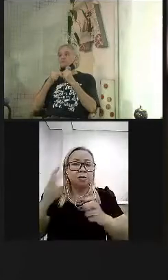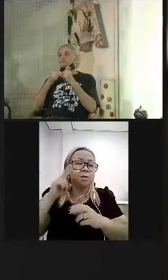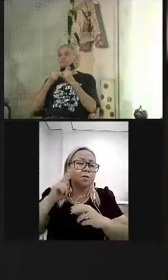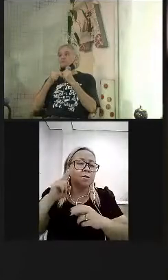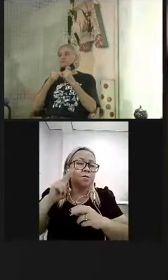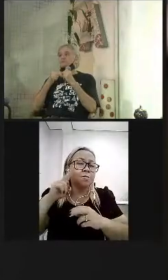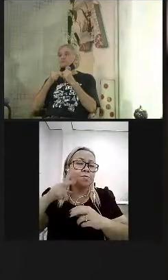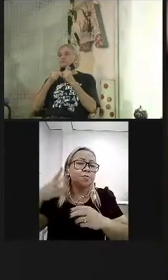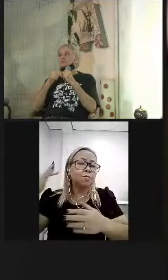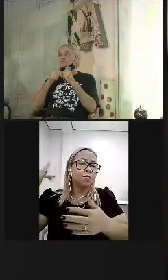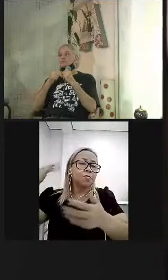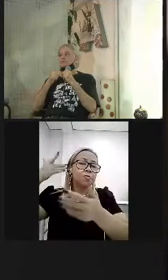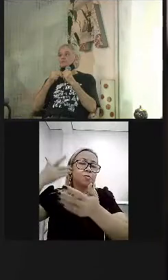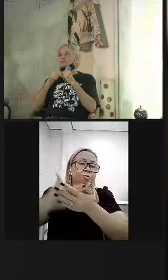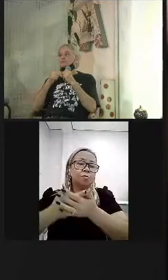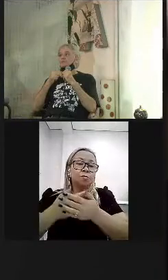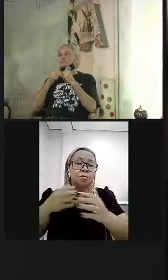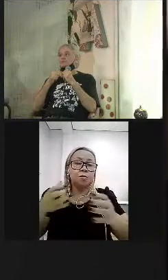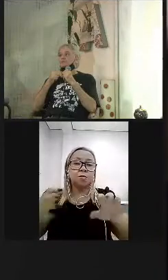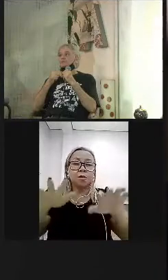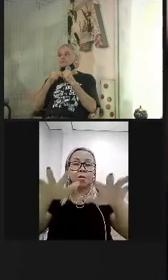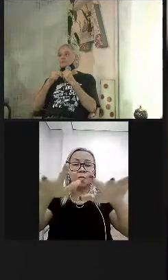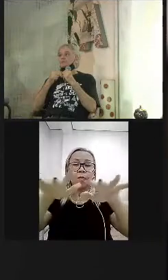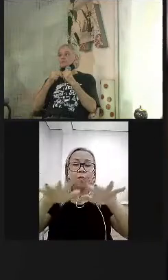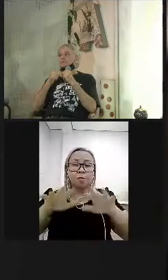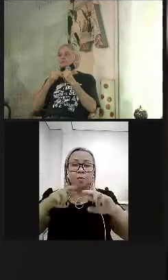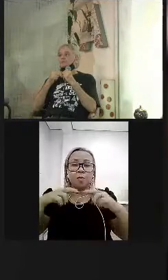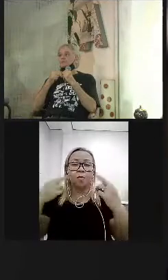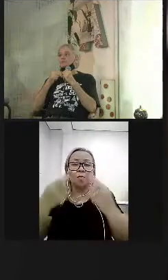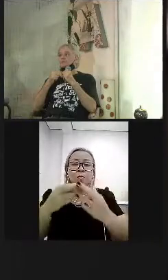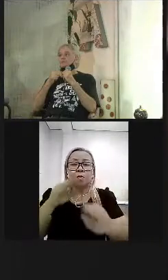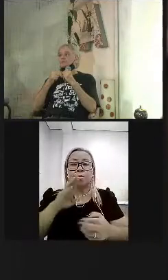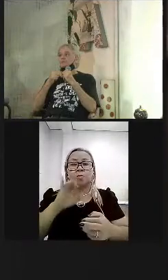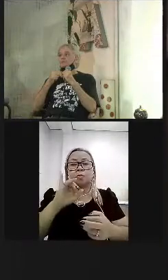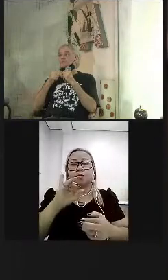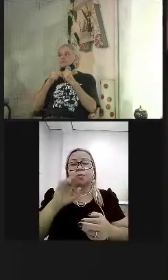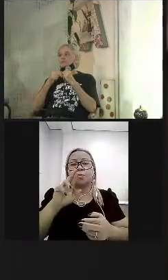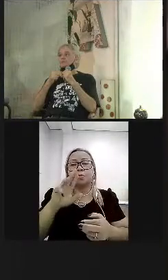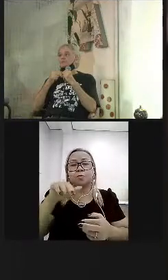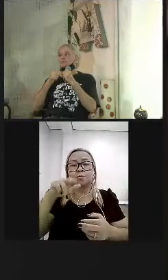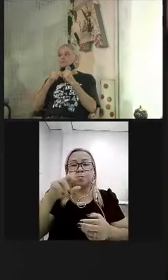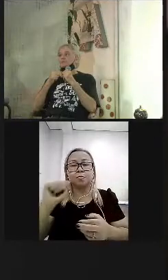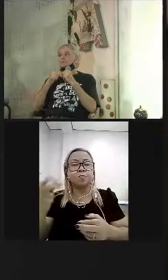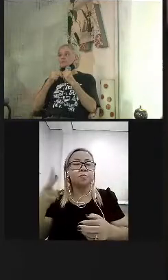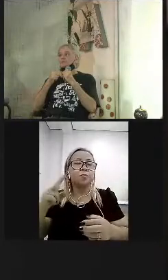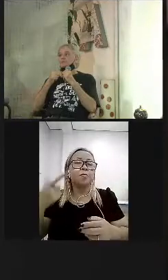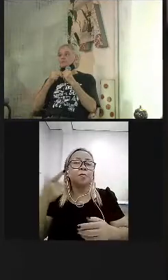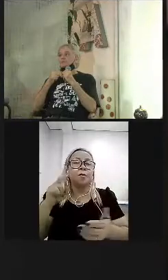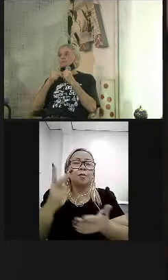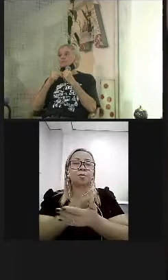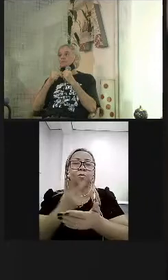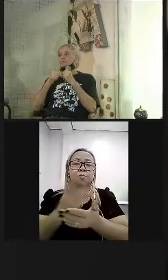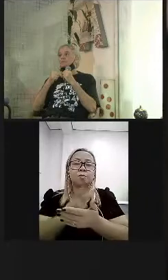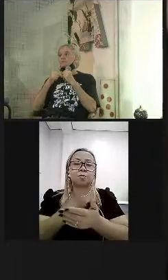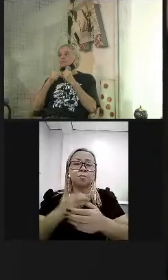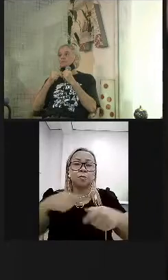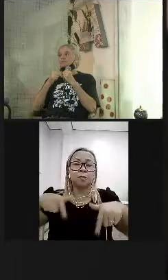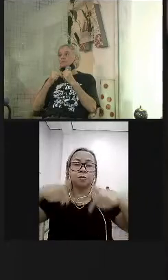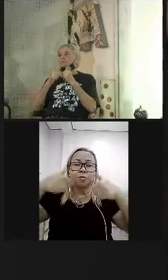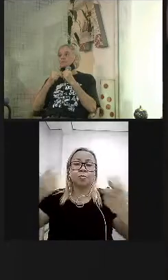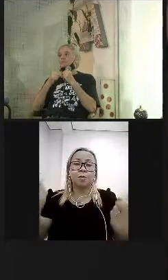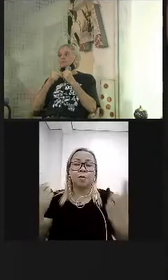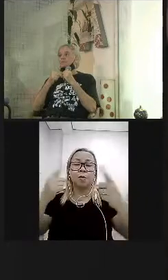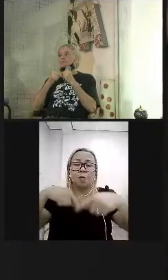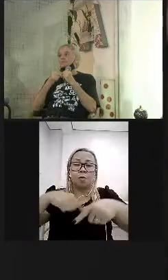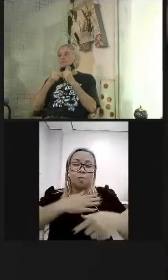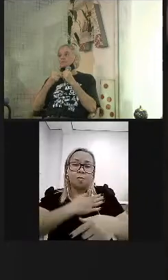O Congresso de Ibiúna, assim como outros, né, acontecimentos daquele período de luta contra a ditadura, ou seja, a